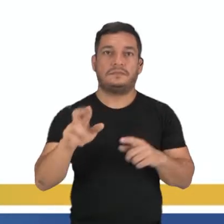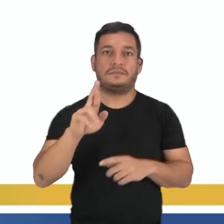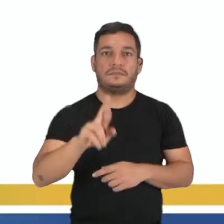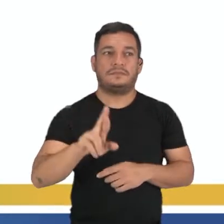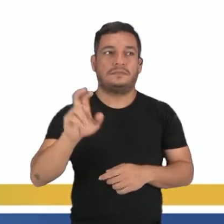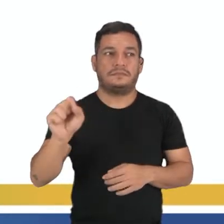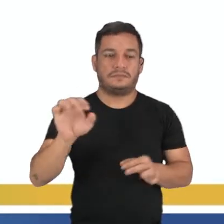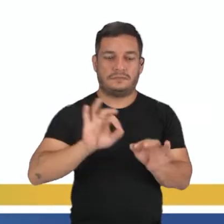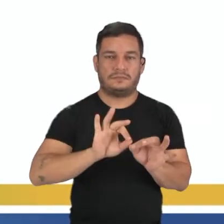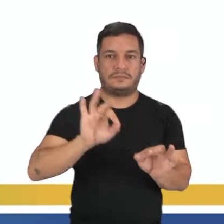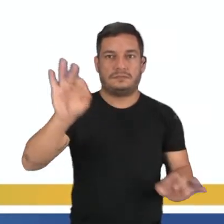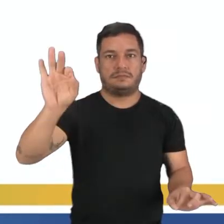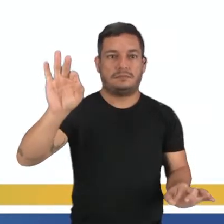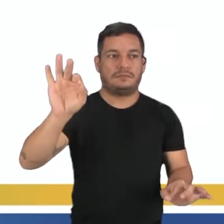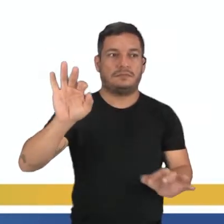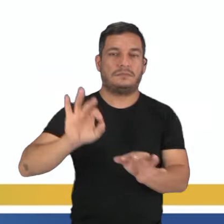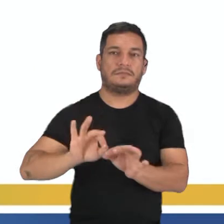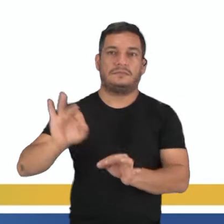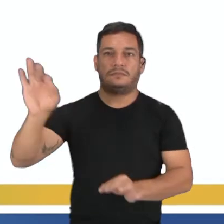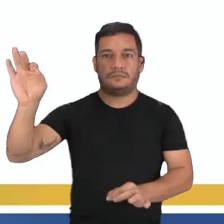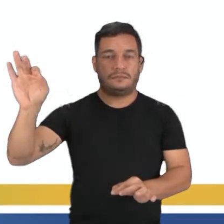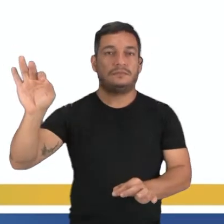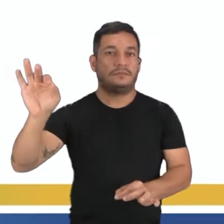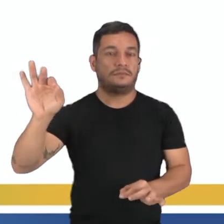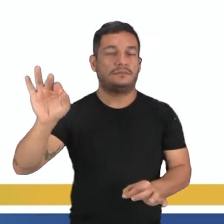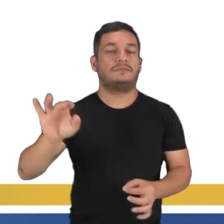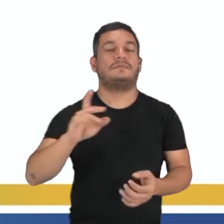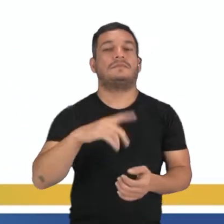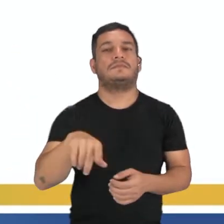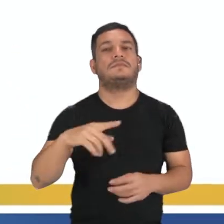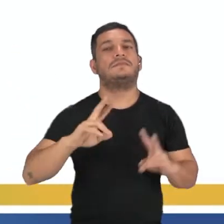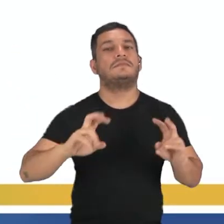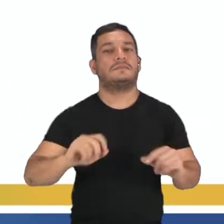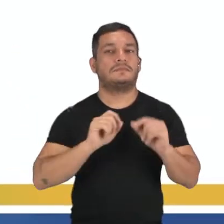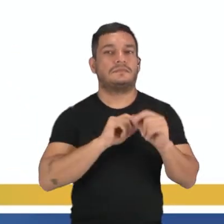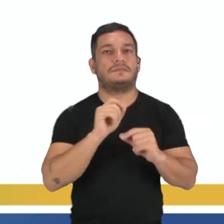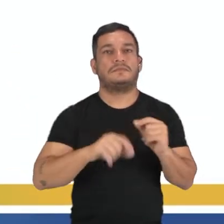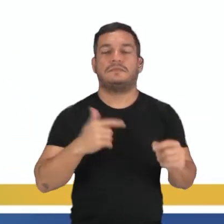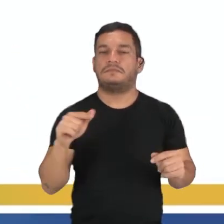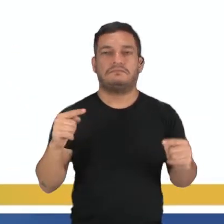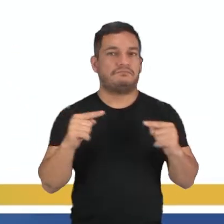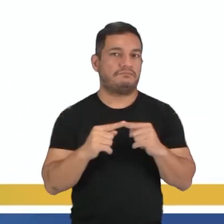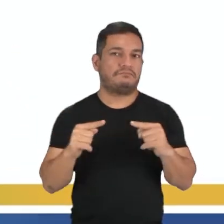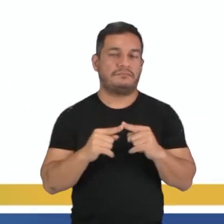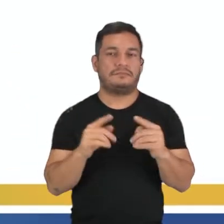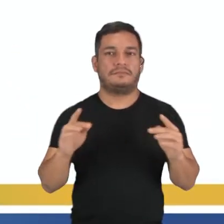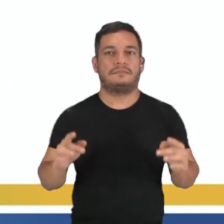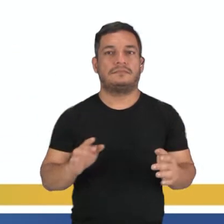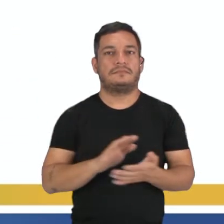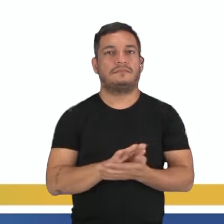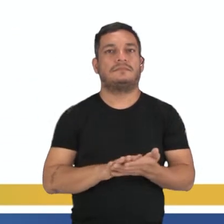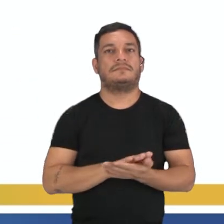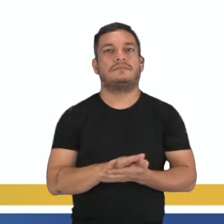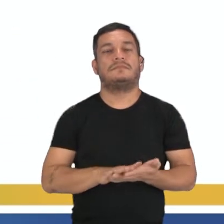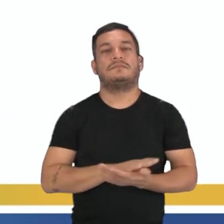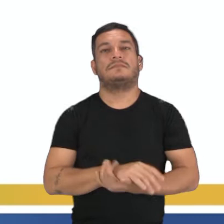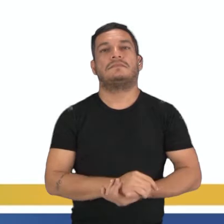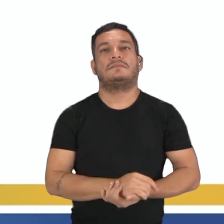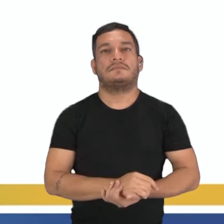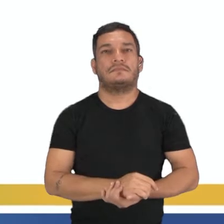e S, elas são retas paralelas. Observe que em momento nenhum elas vão se tocar, vão possuir um ponto em